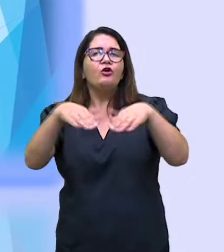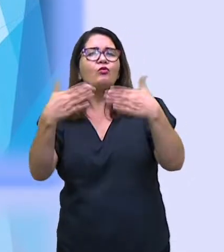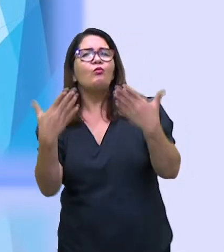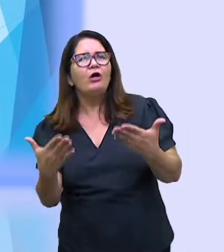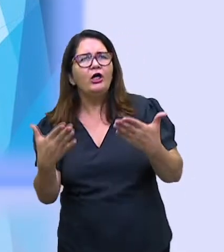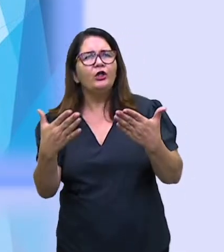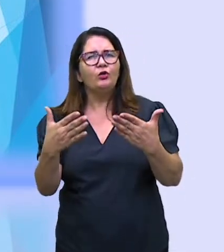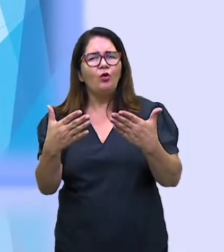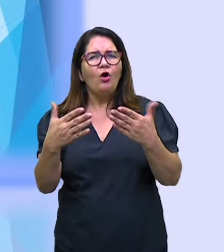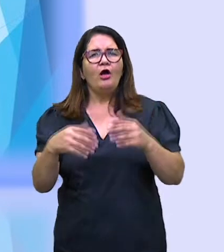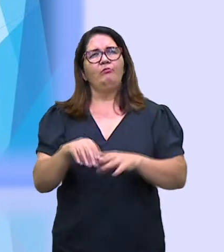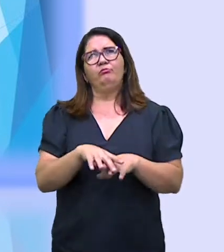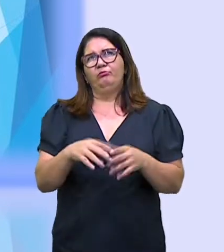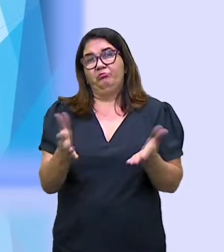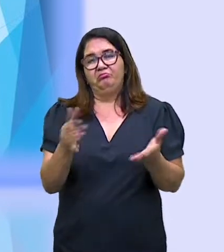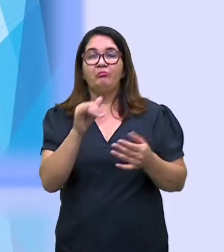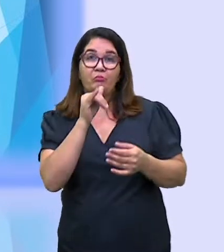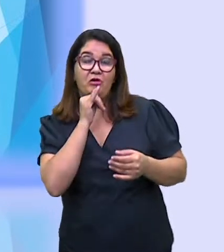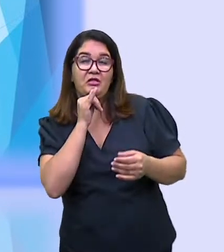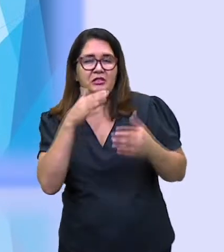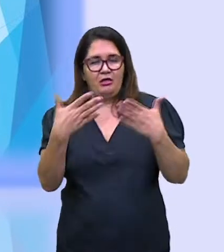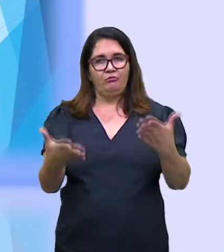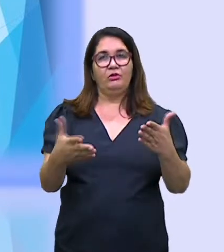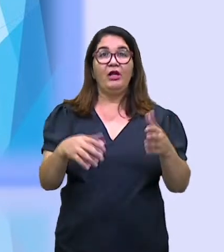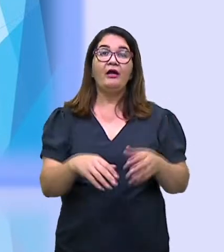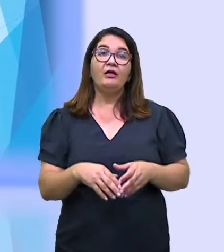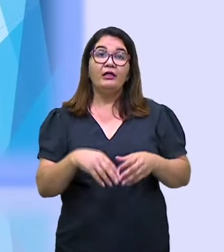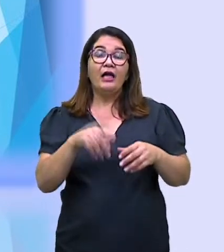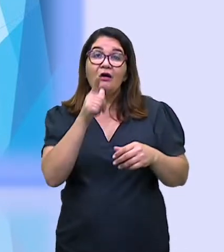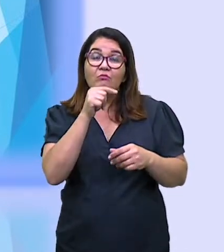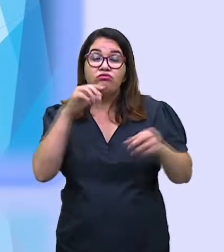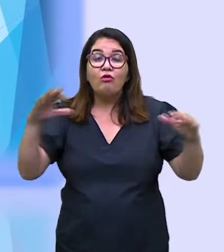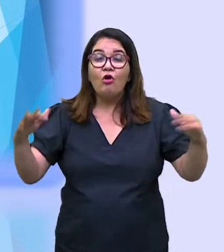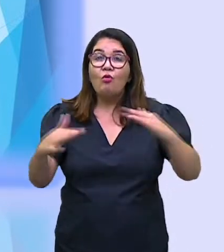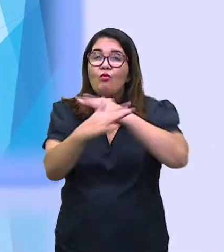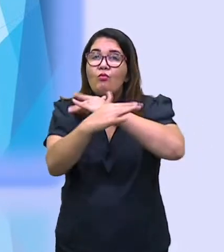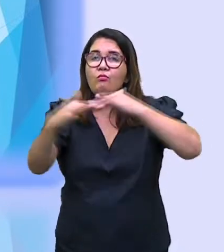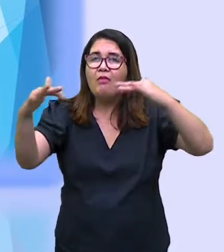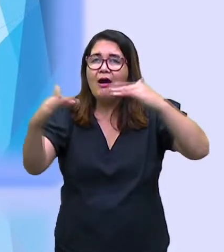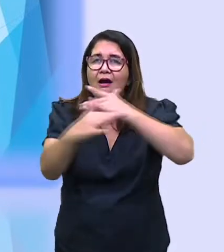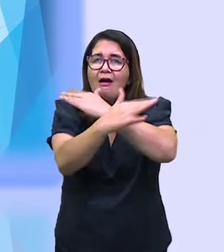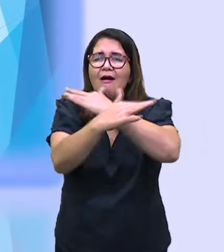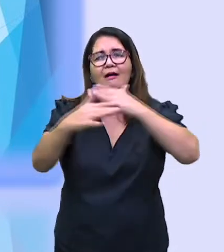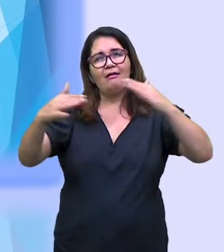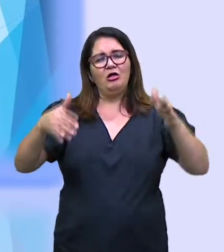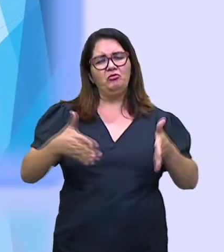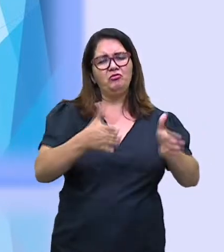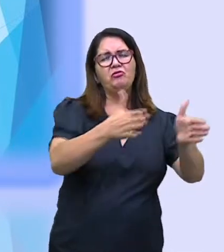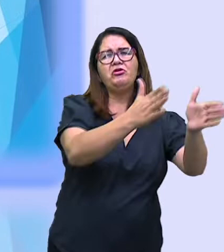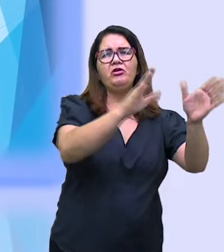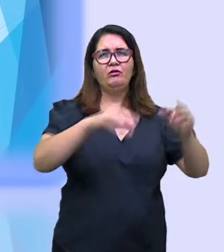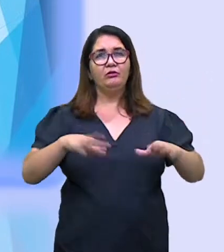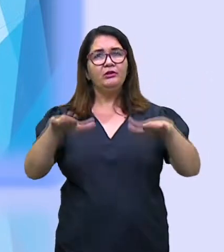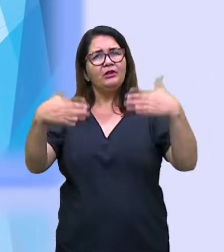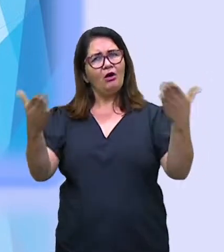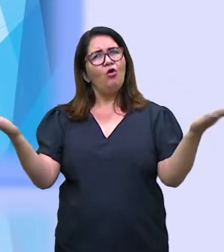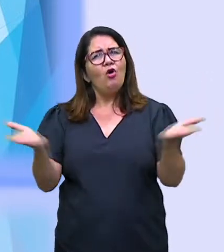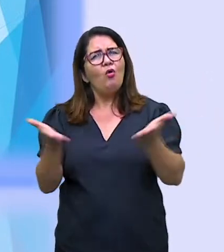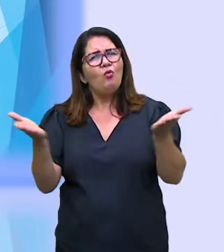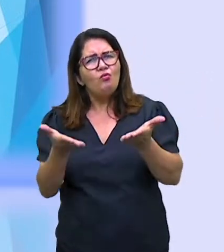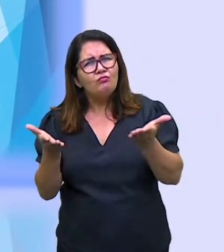na terra, não é mesmo? E aí, como será que está o nosso clima hoje? Qual